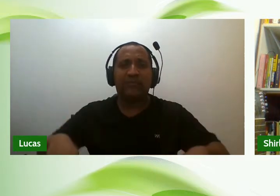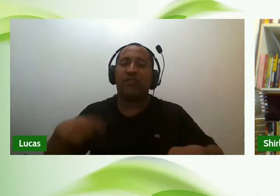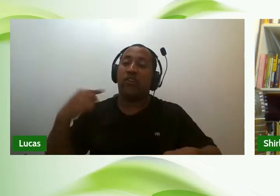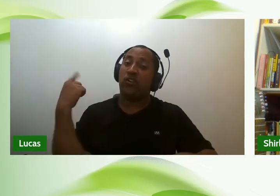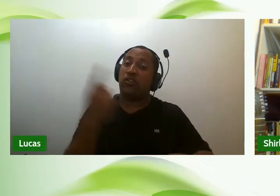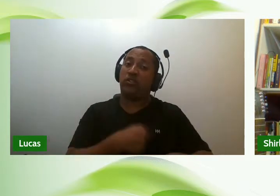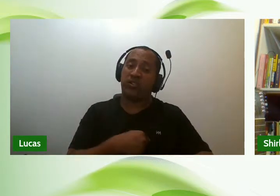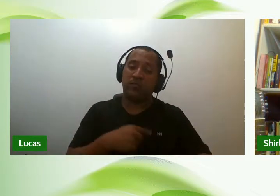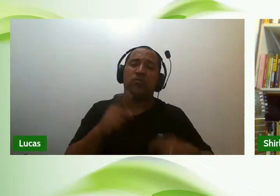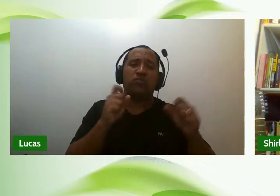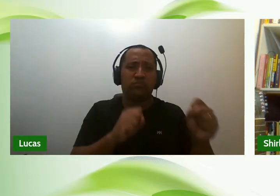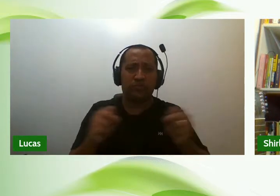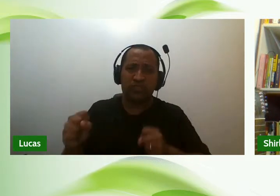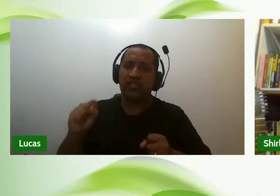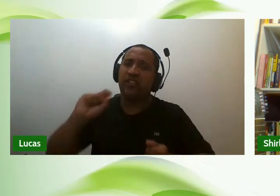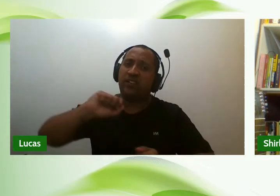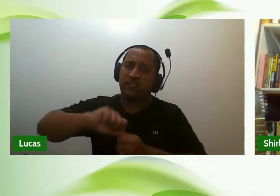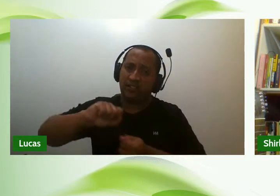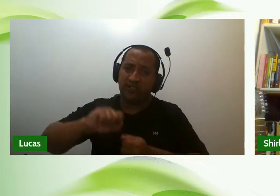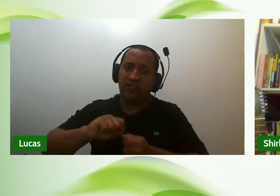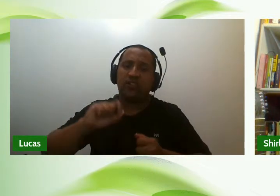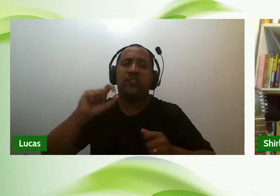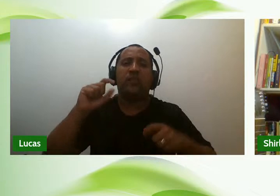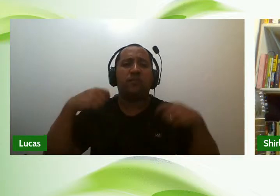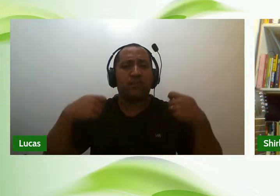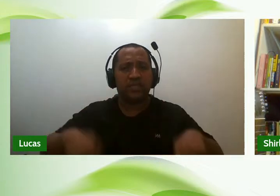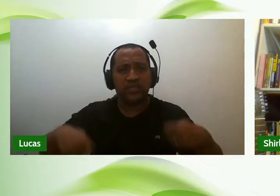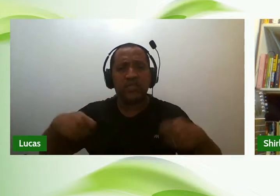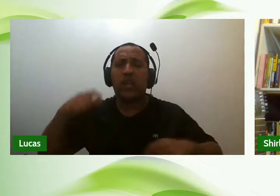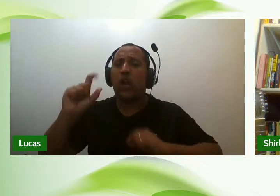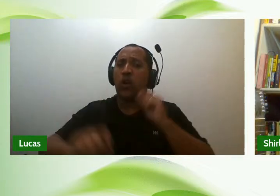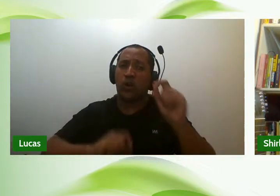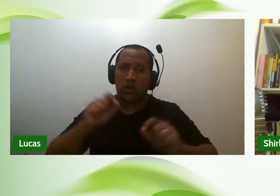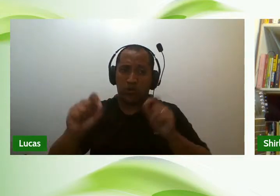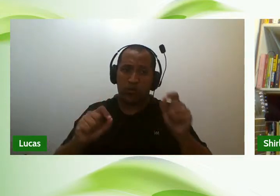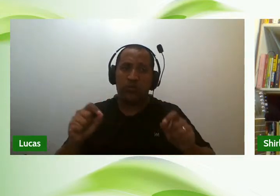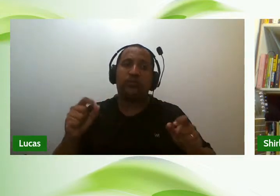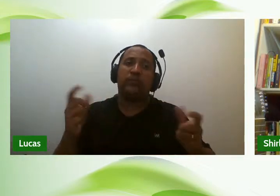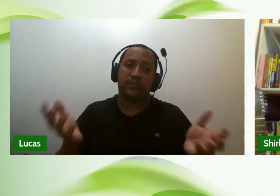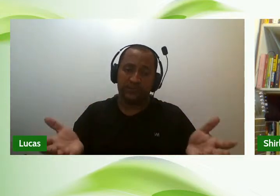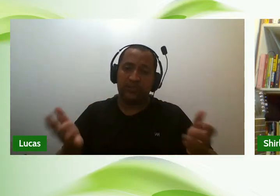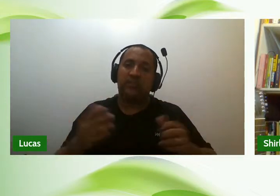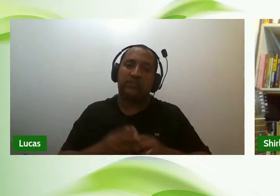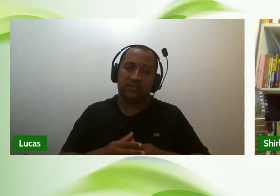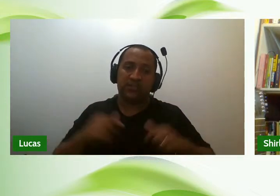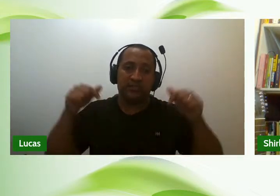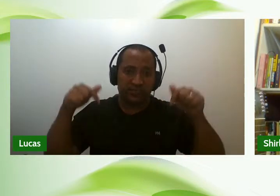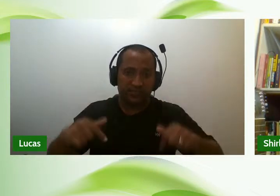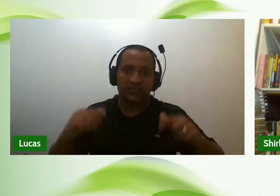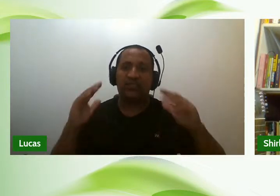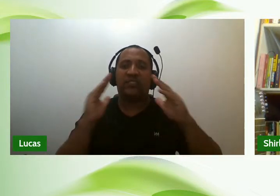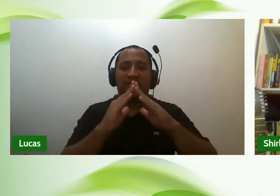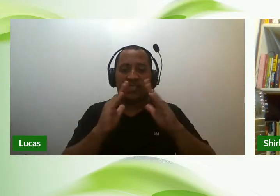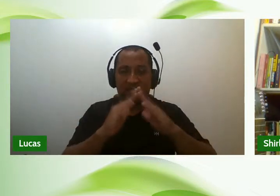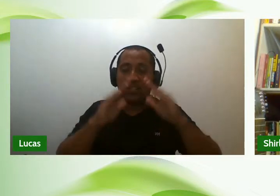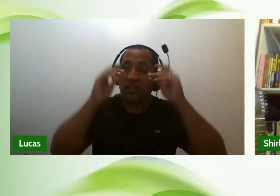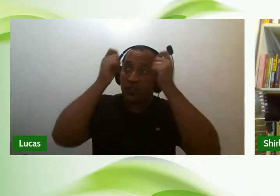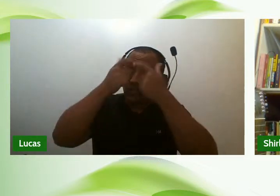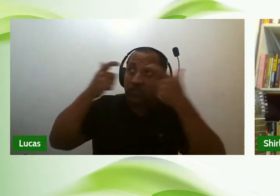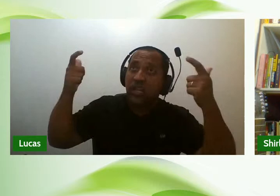que nós possamos fazer o que precisamos nesta casa do saber que é